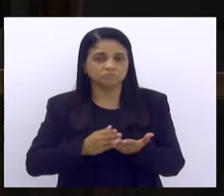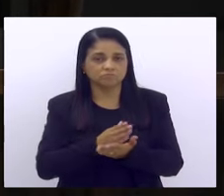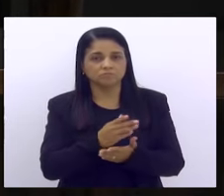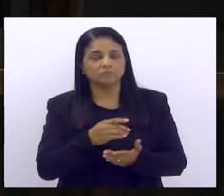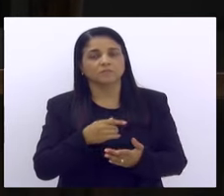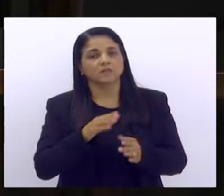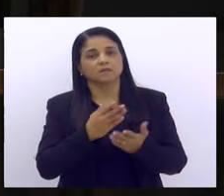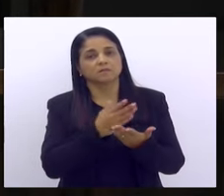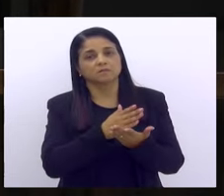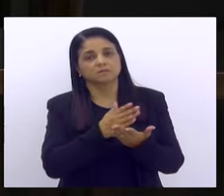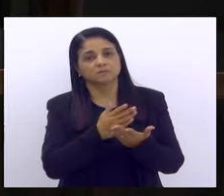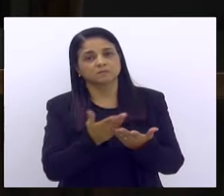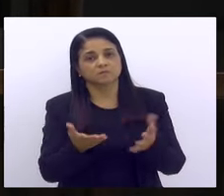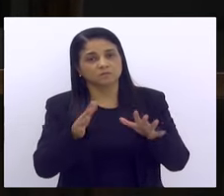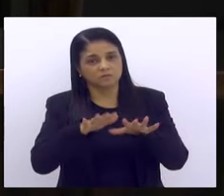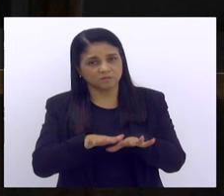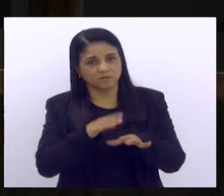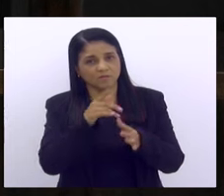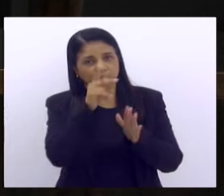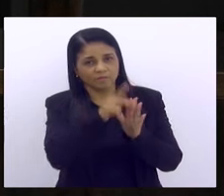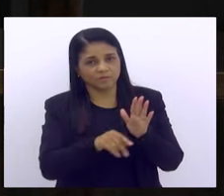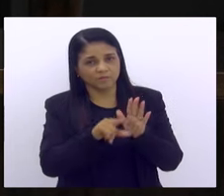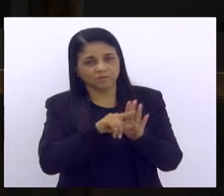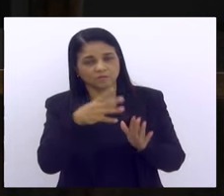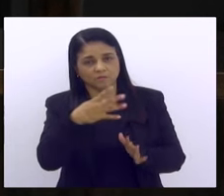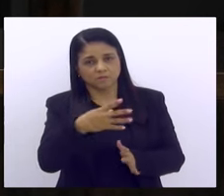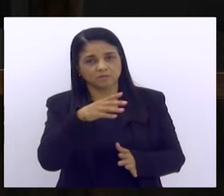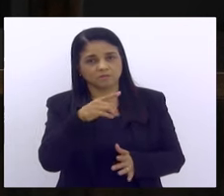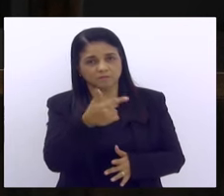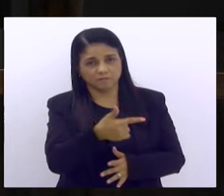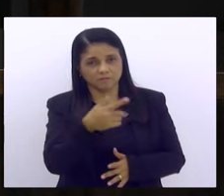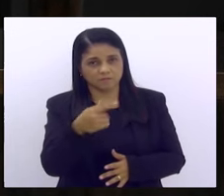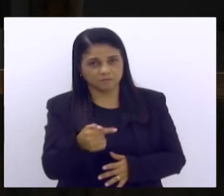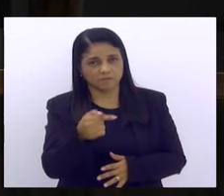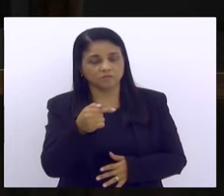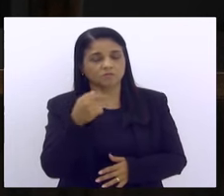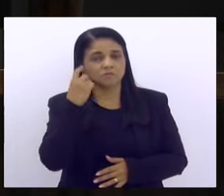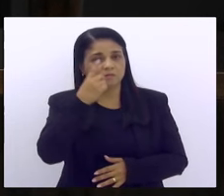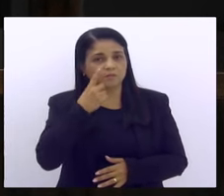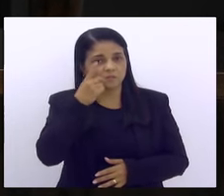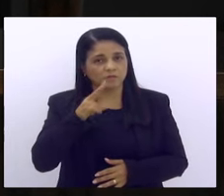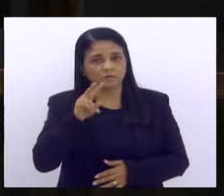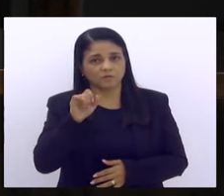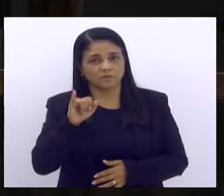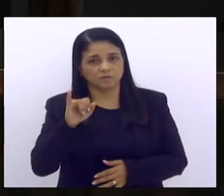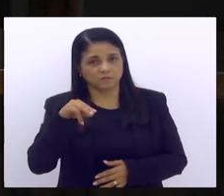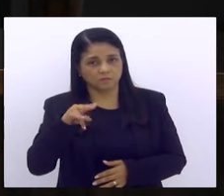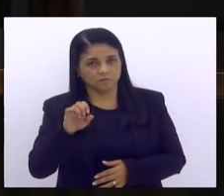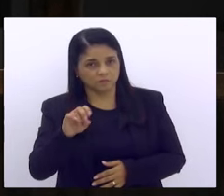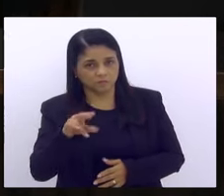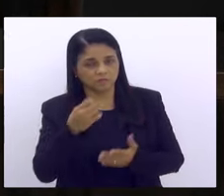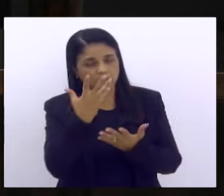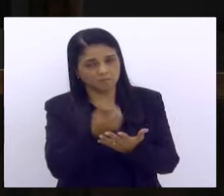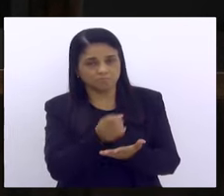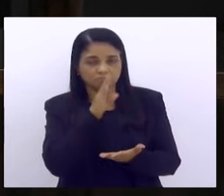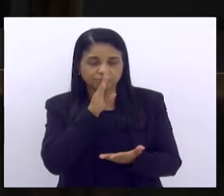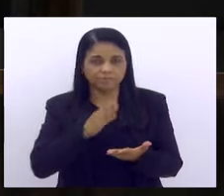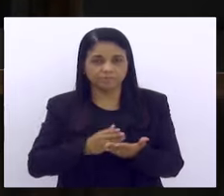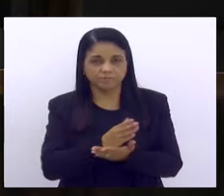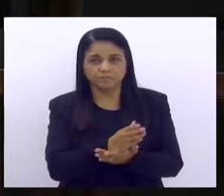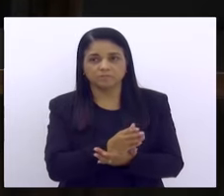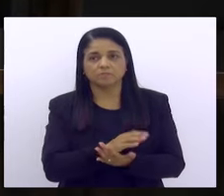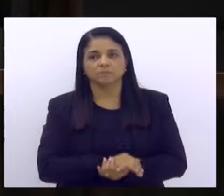aprovado. Requerimento de inclusão do projeto 427, do deputado Vinícius Cozolino. Senhores que aprovam, permaneçam como estão,